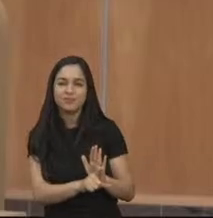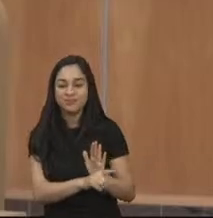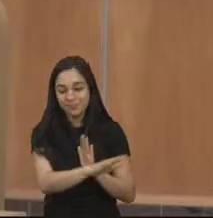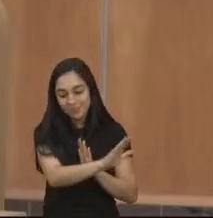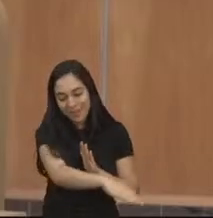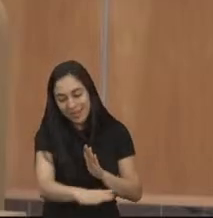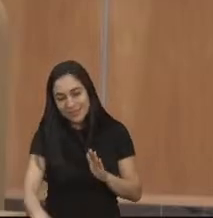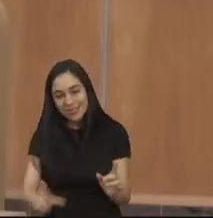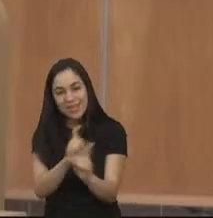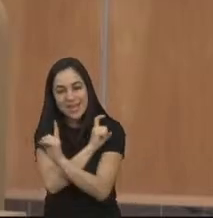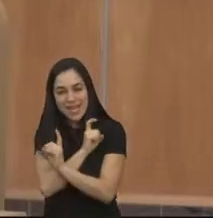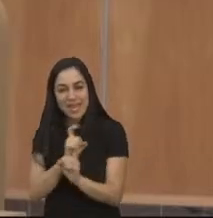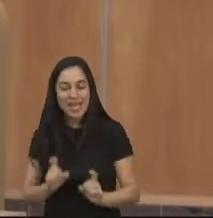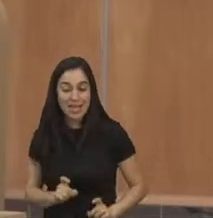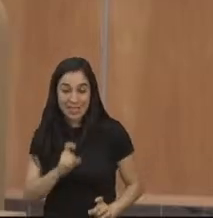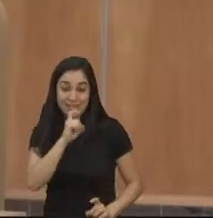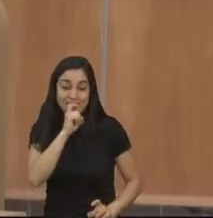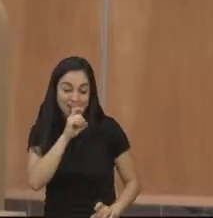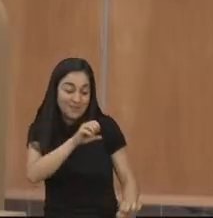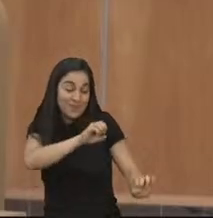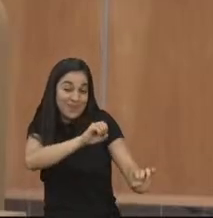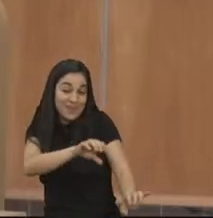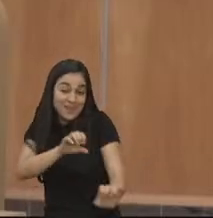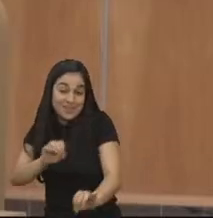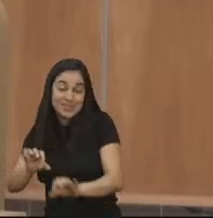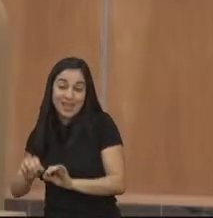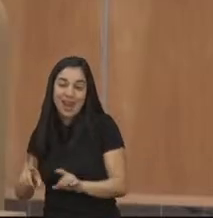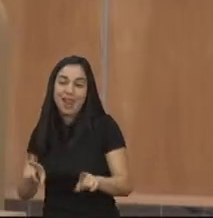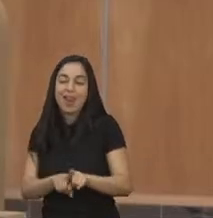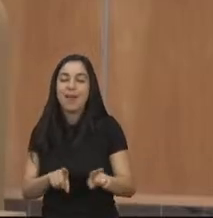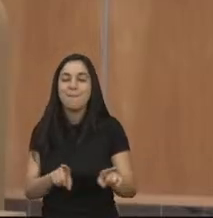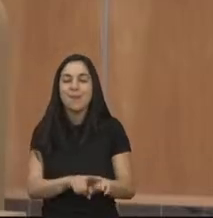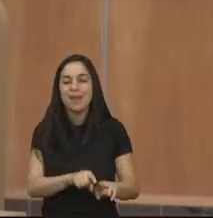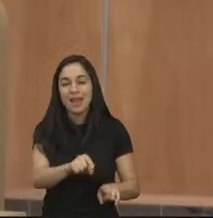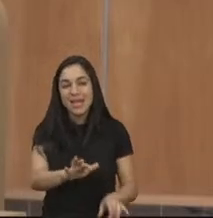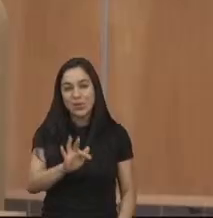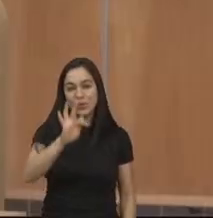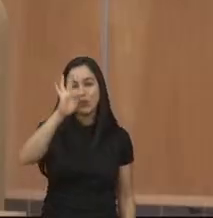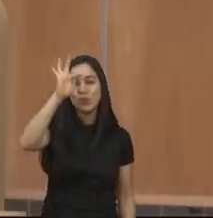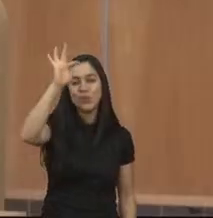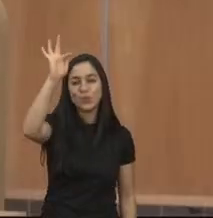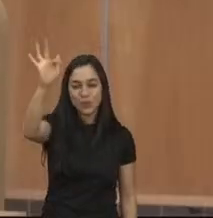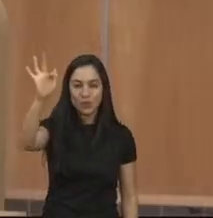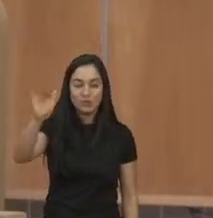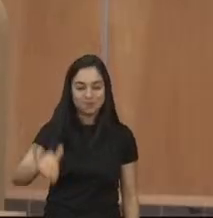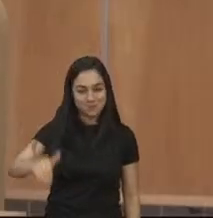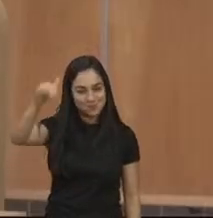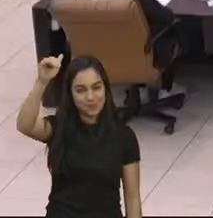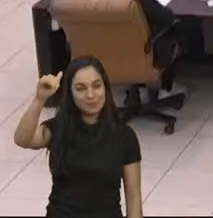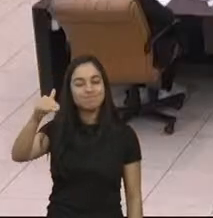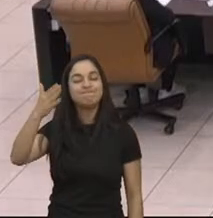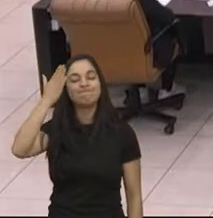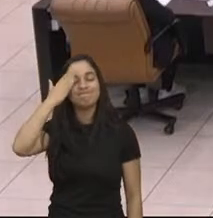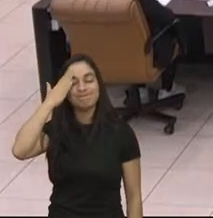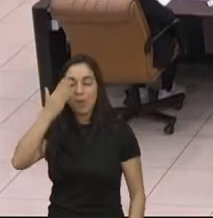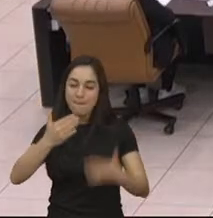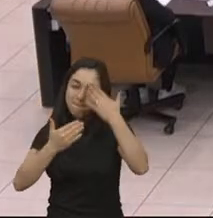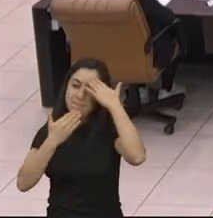além de educar, possa também formar cidadãos para o futuro. Obrigado.